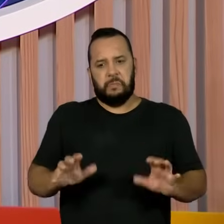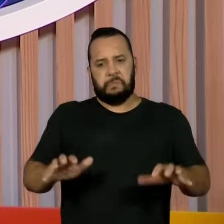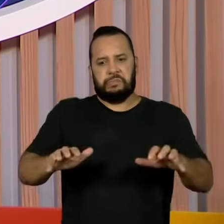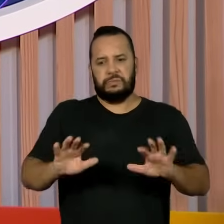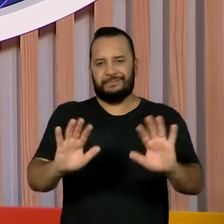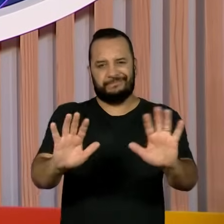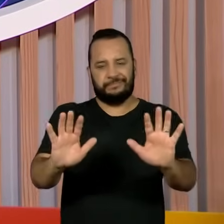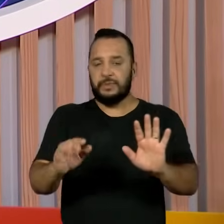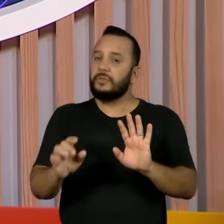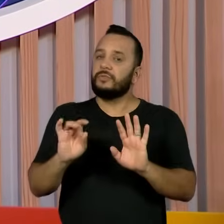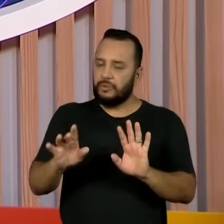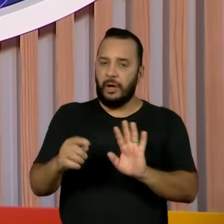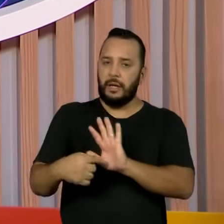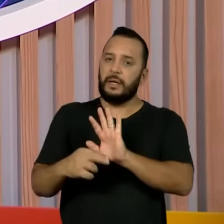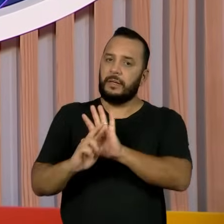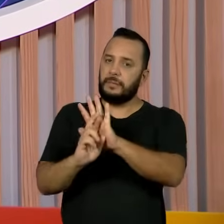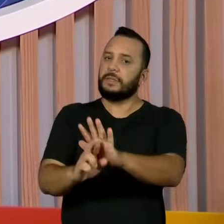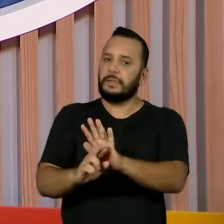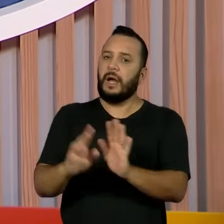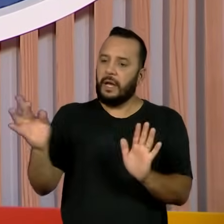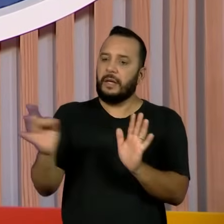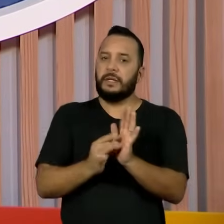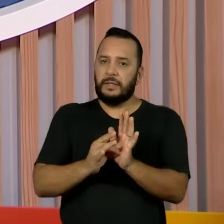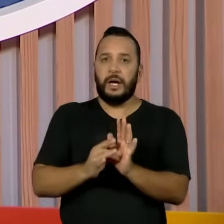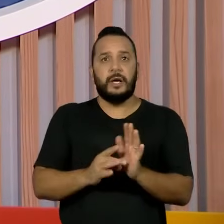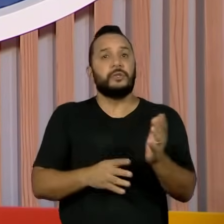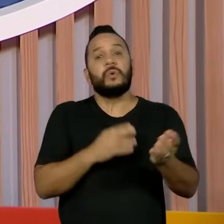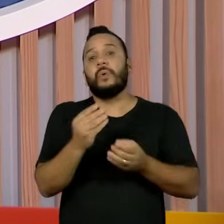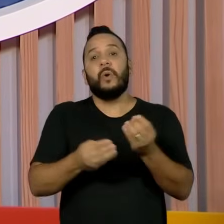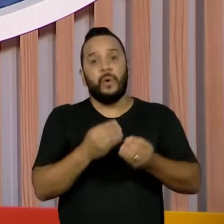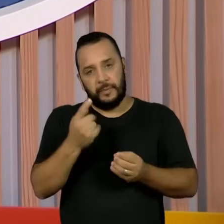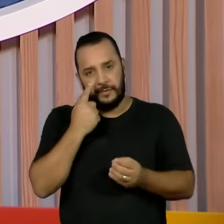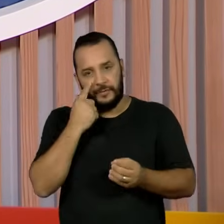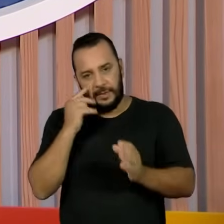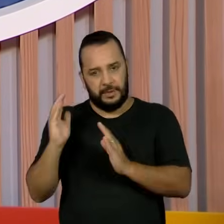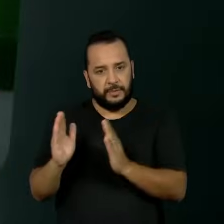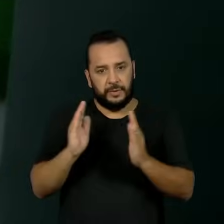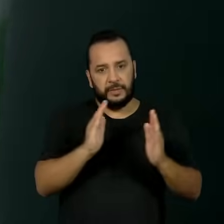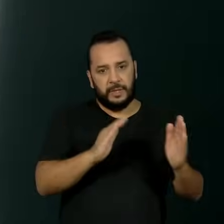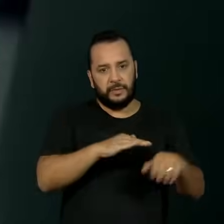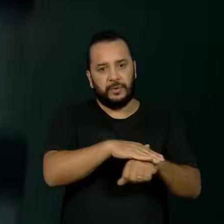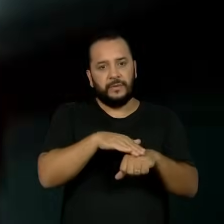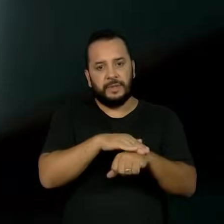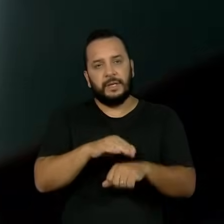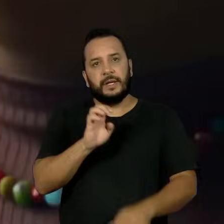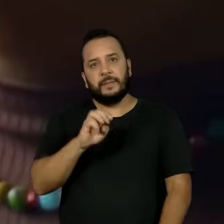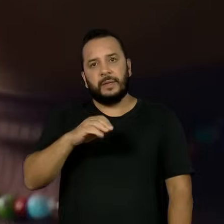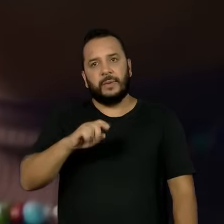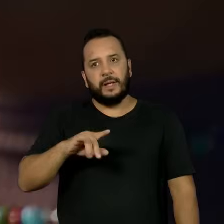Emanuele Araújo, porque a gente quer entender como é que foi esse processo.